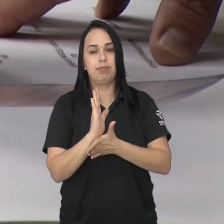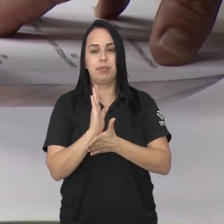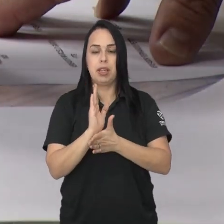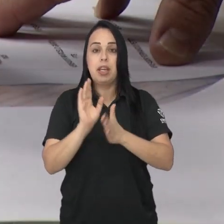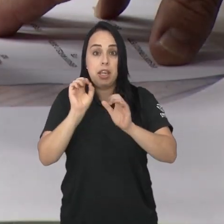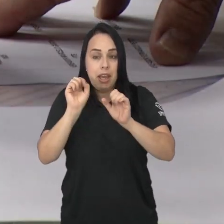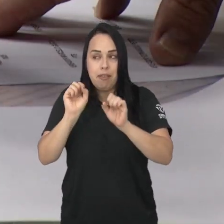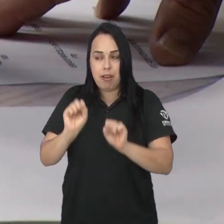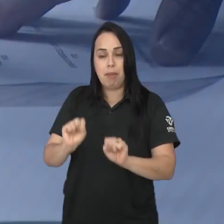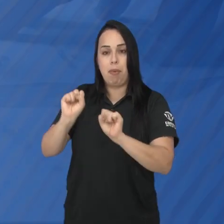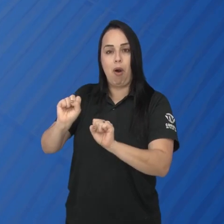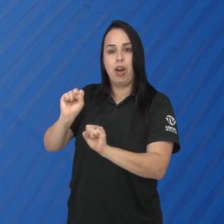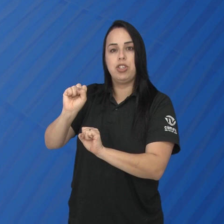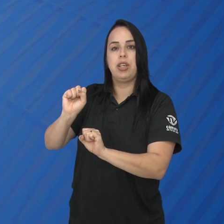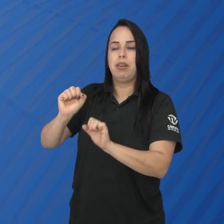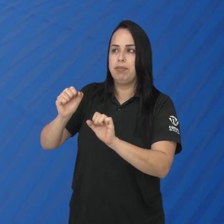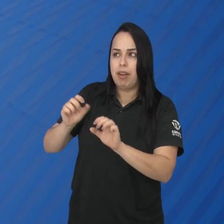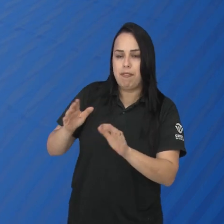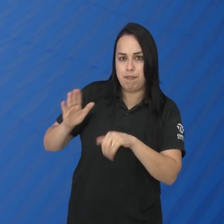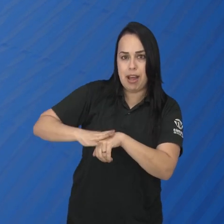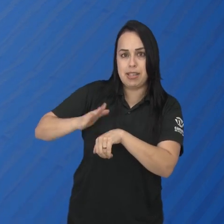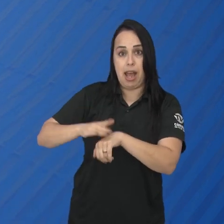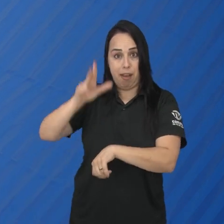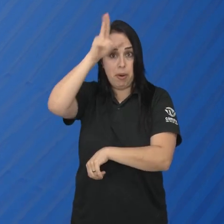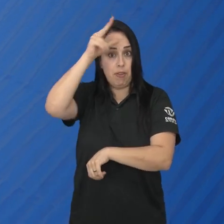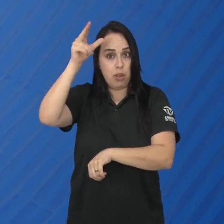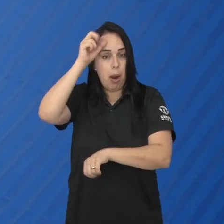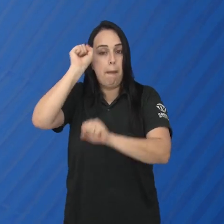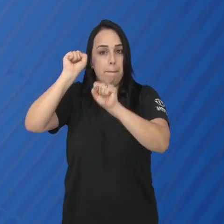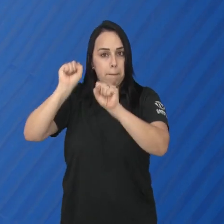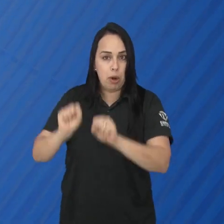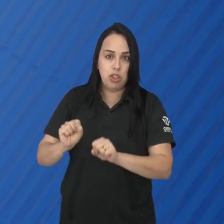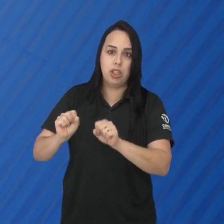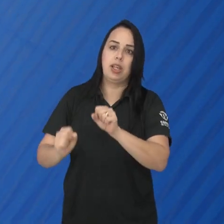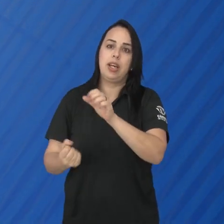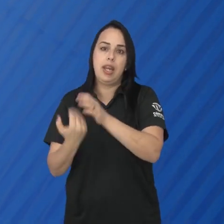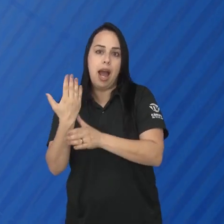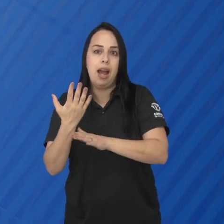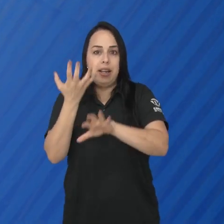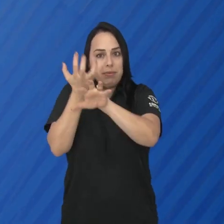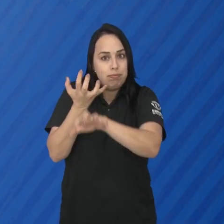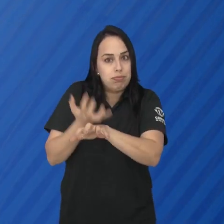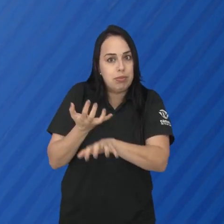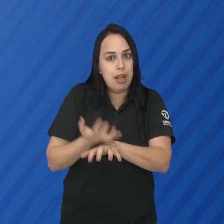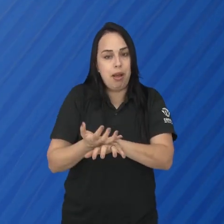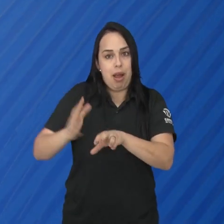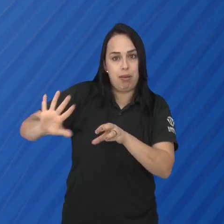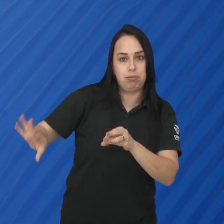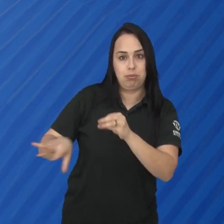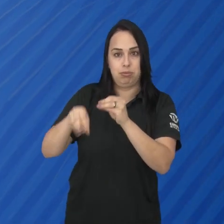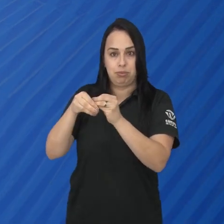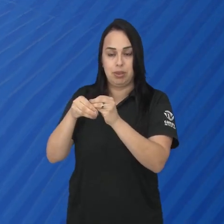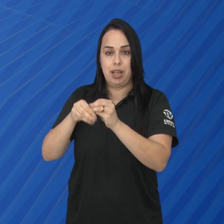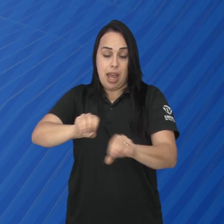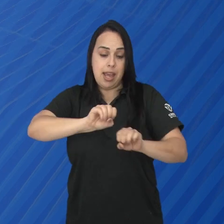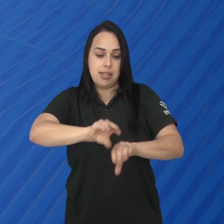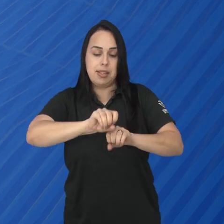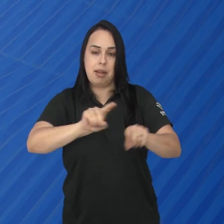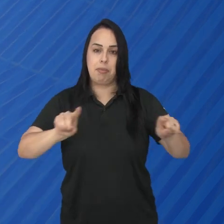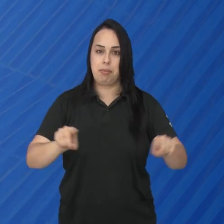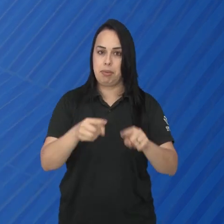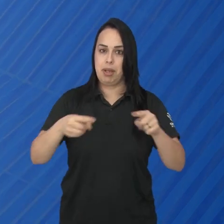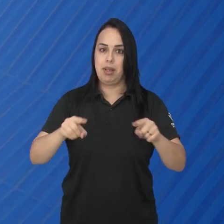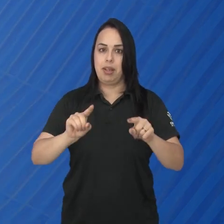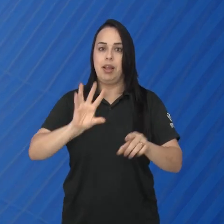caráter autorizativo. A partir dele, a Prefeitura poderá instituir como matéria extracurricular, o ensino